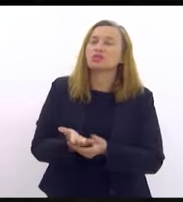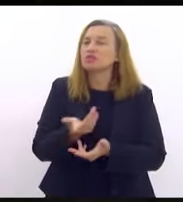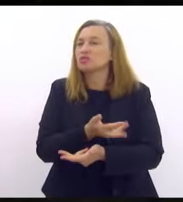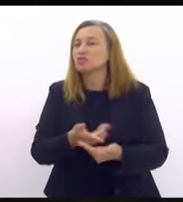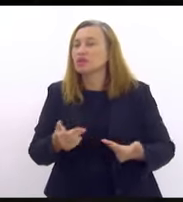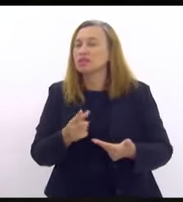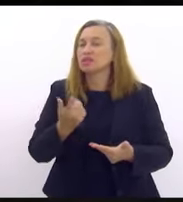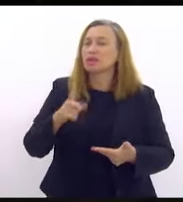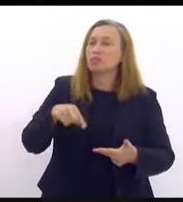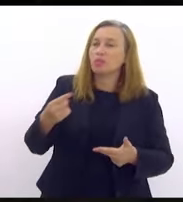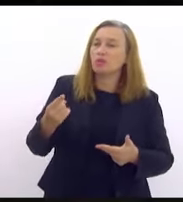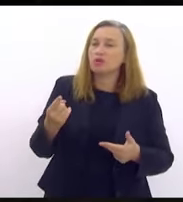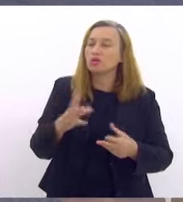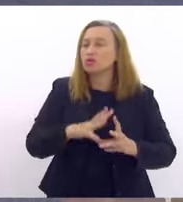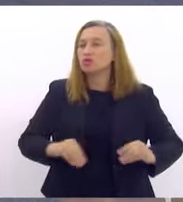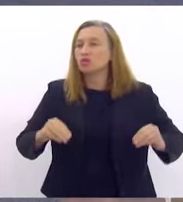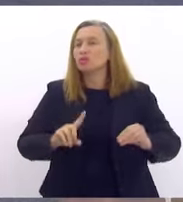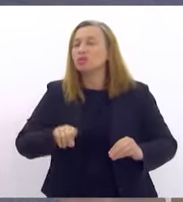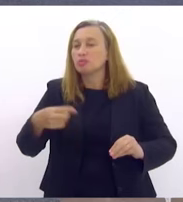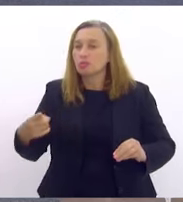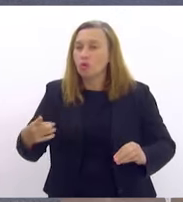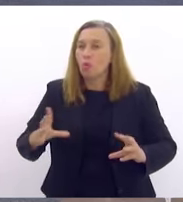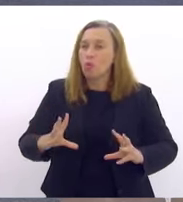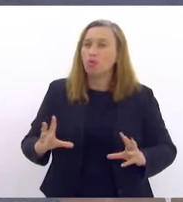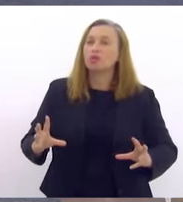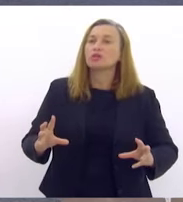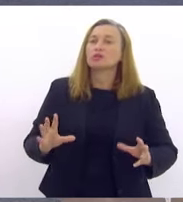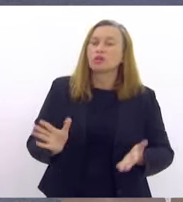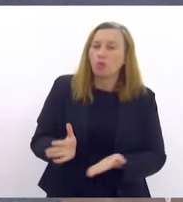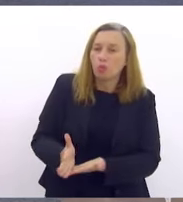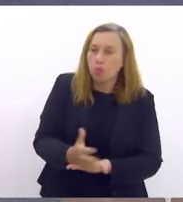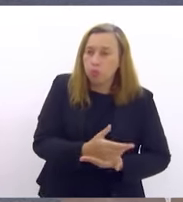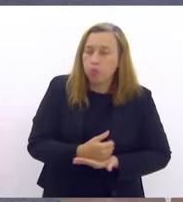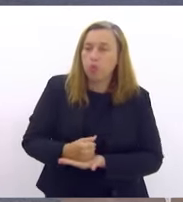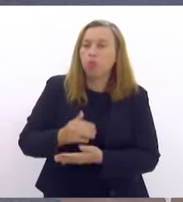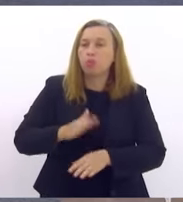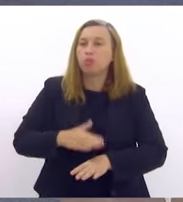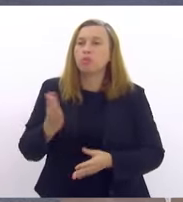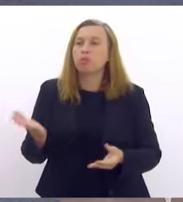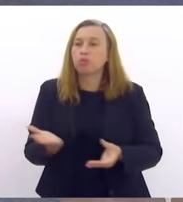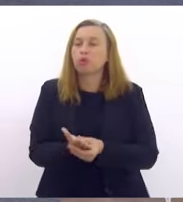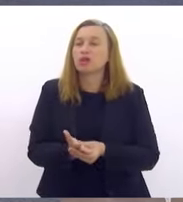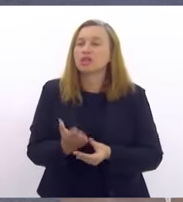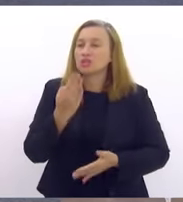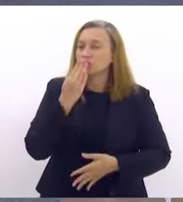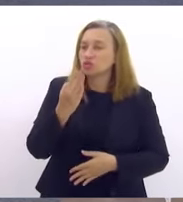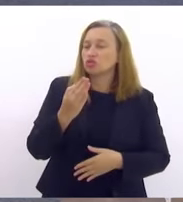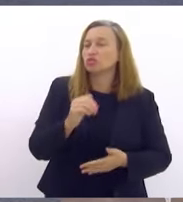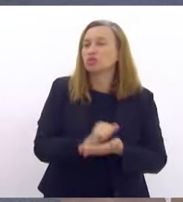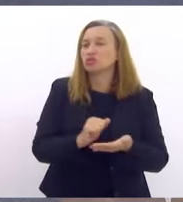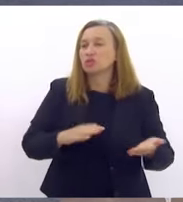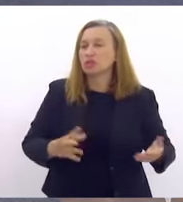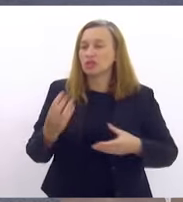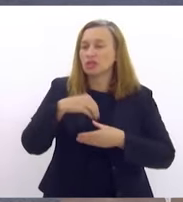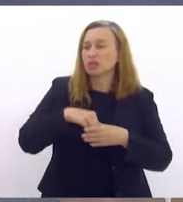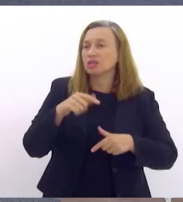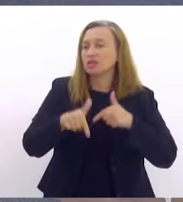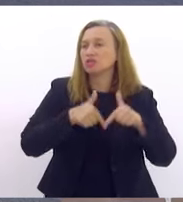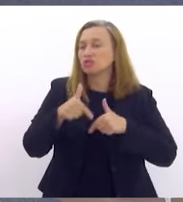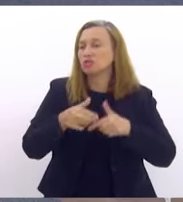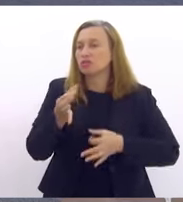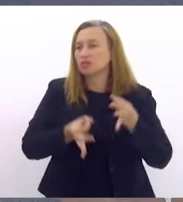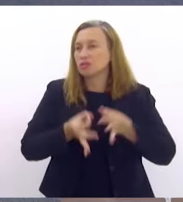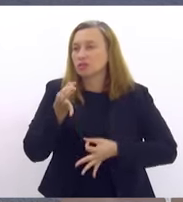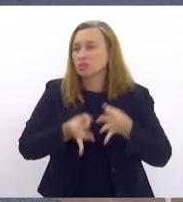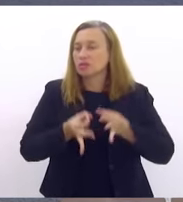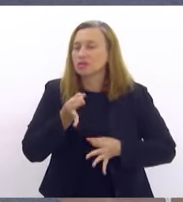de um tempo some aparece outra onda de ações e eh esse tipo de atividade dentro da Justiça do Trabalho